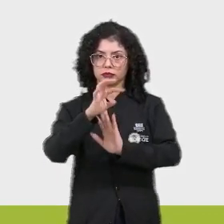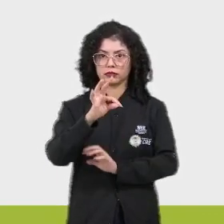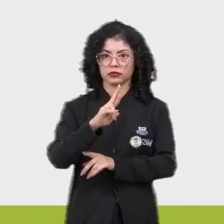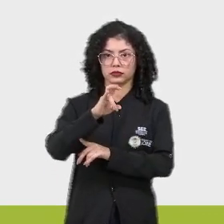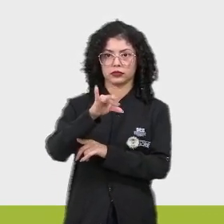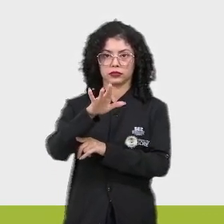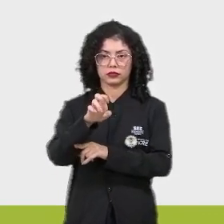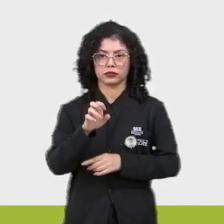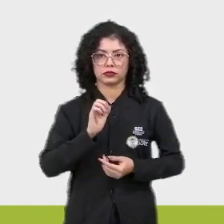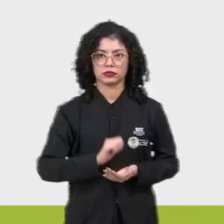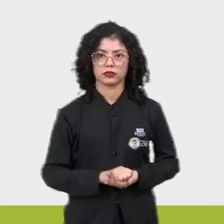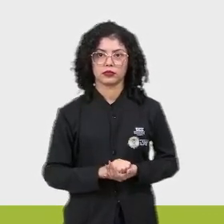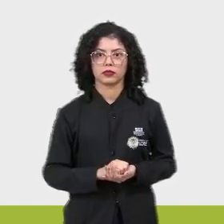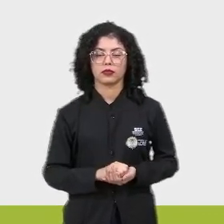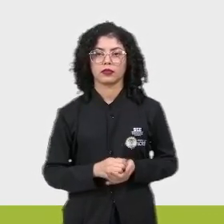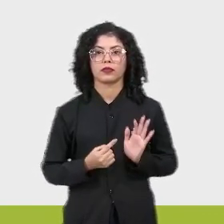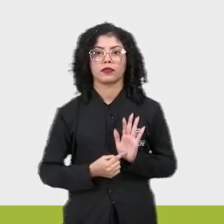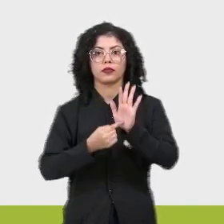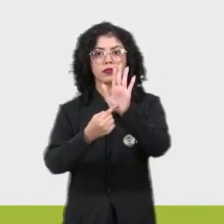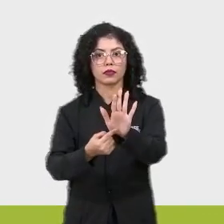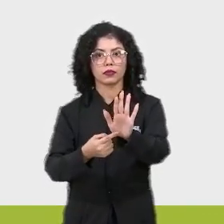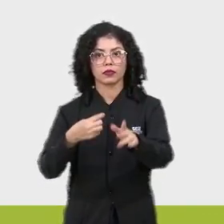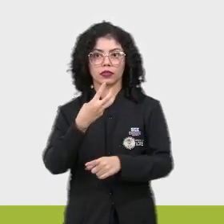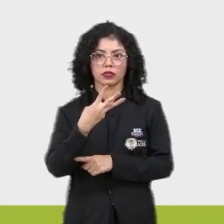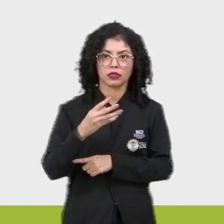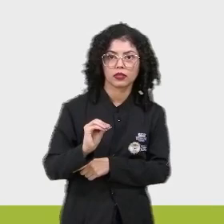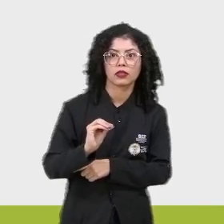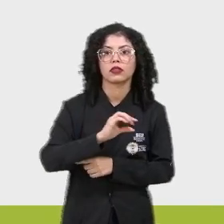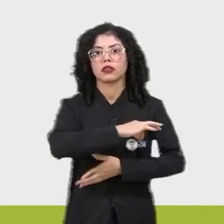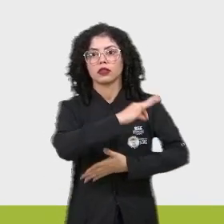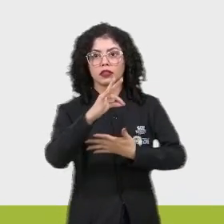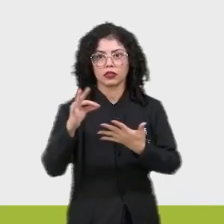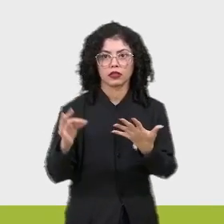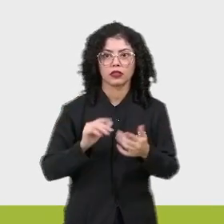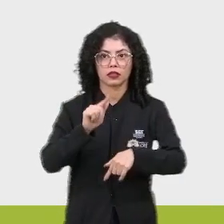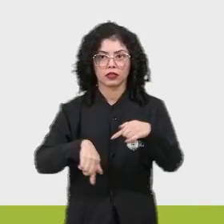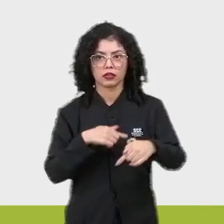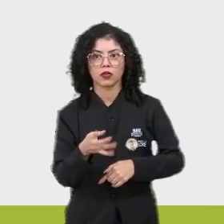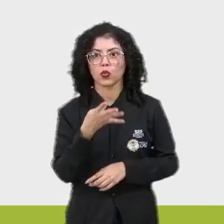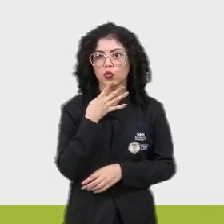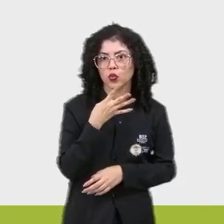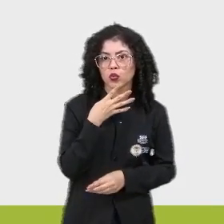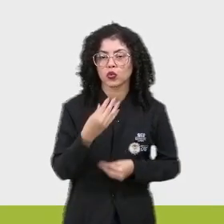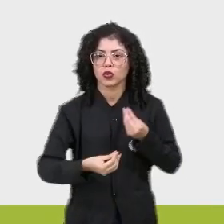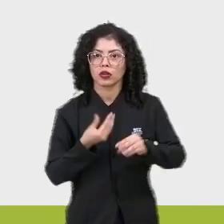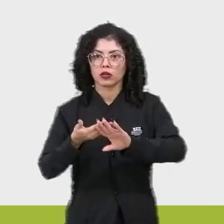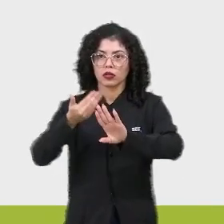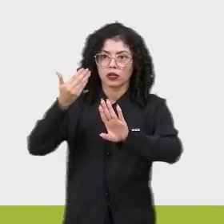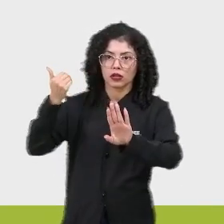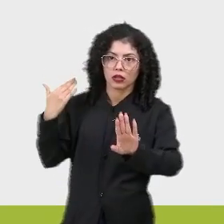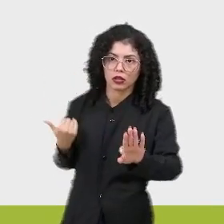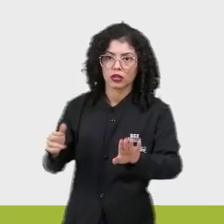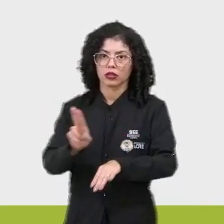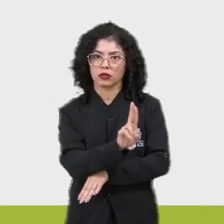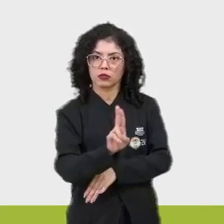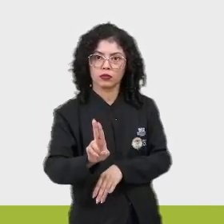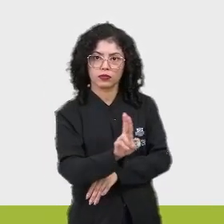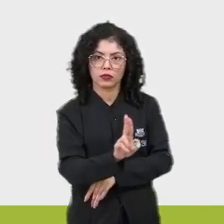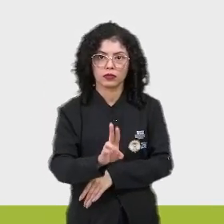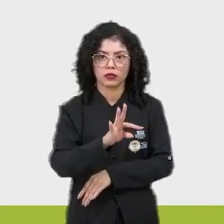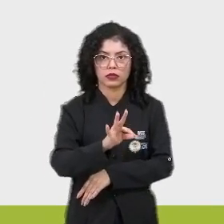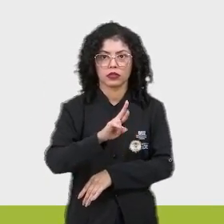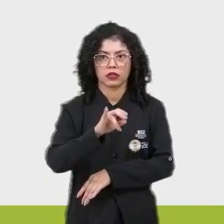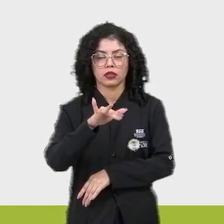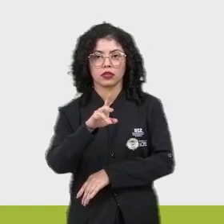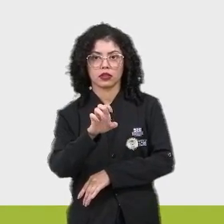Tríades, de Dobereine. Ele apresentava cerca de 30 elementos químicos conhecidos à época e recebeu o